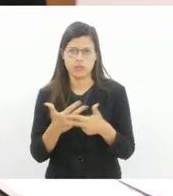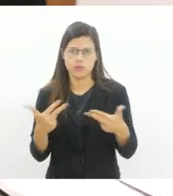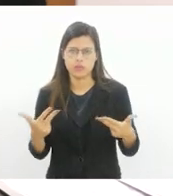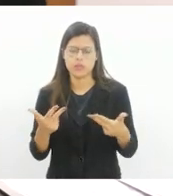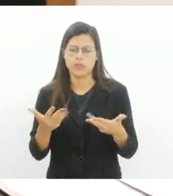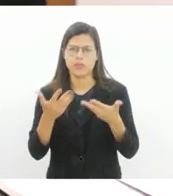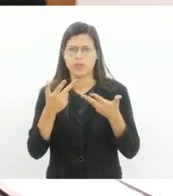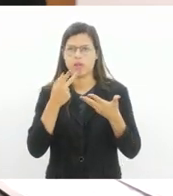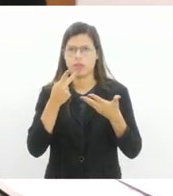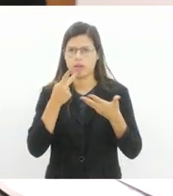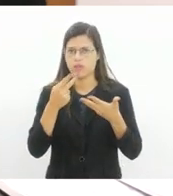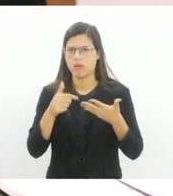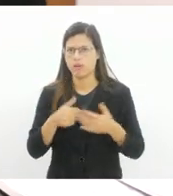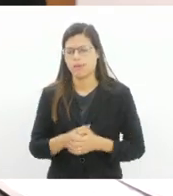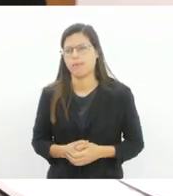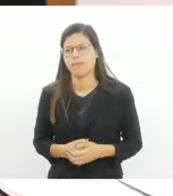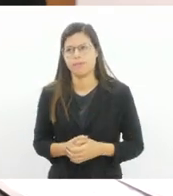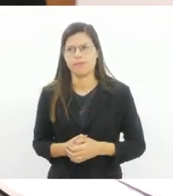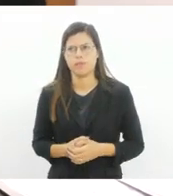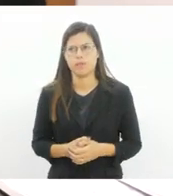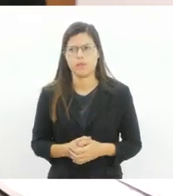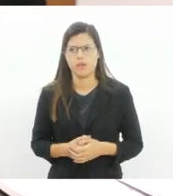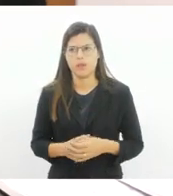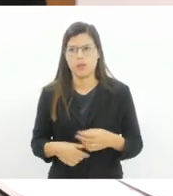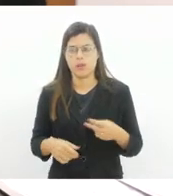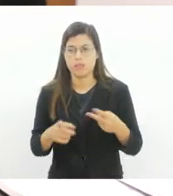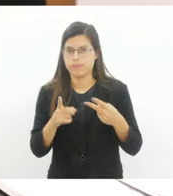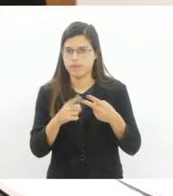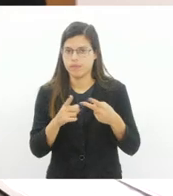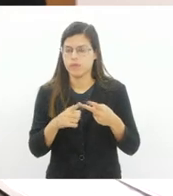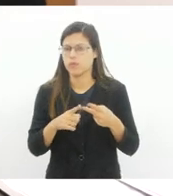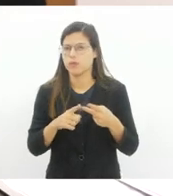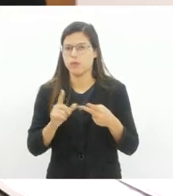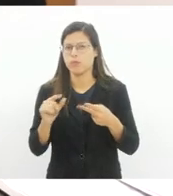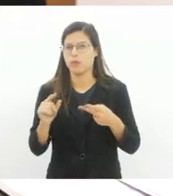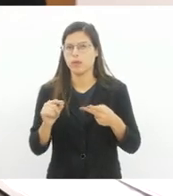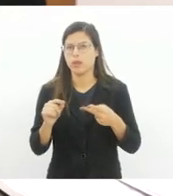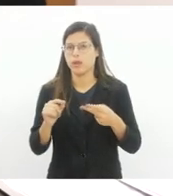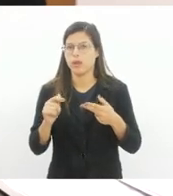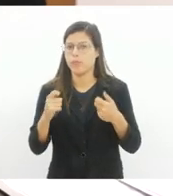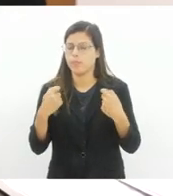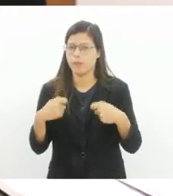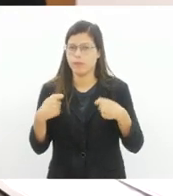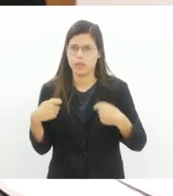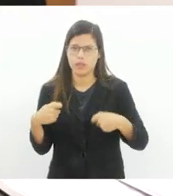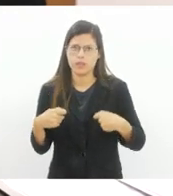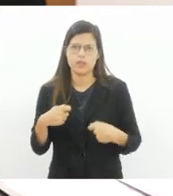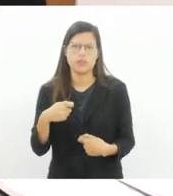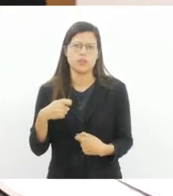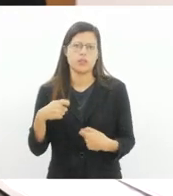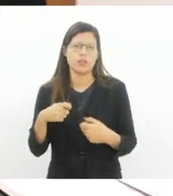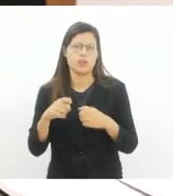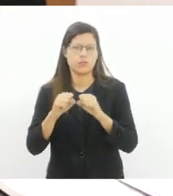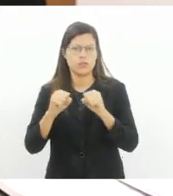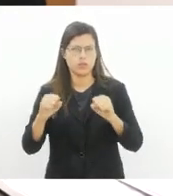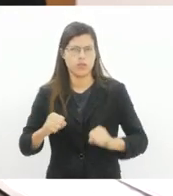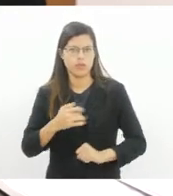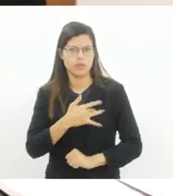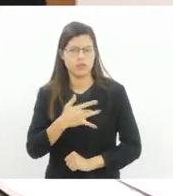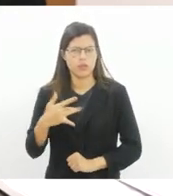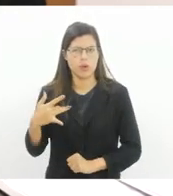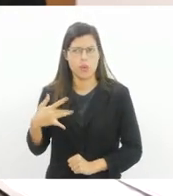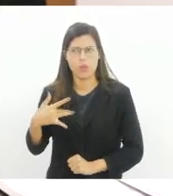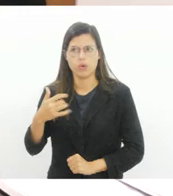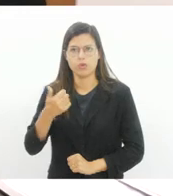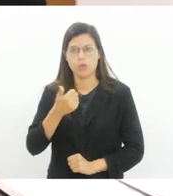queria destacar. A segunda grande questão é que não basta o serviço de saúde na atenção primária fazer a